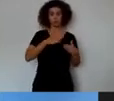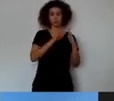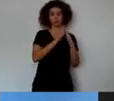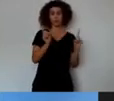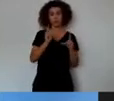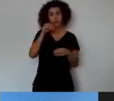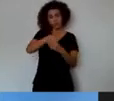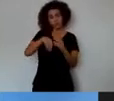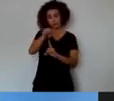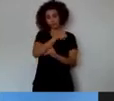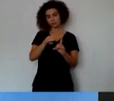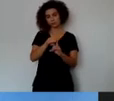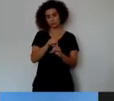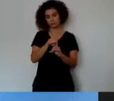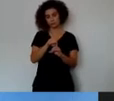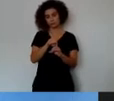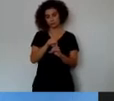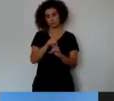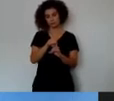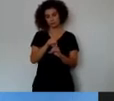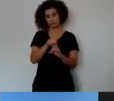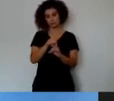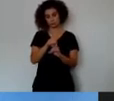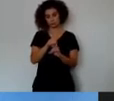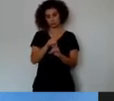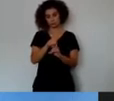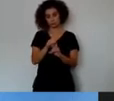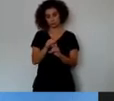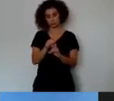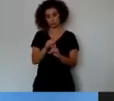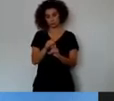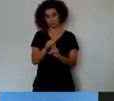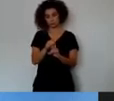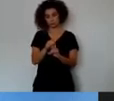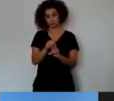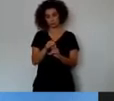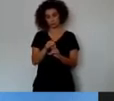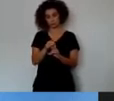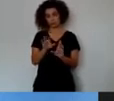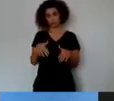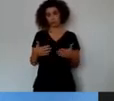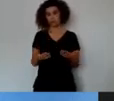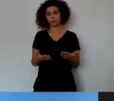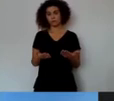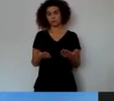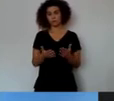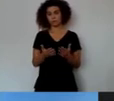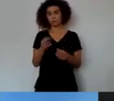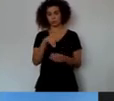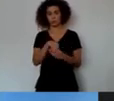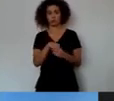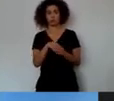dividida. Né? Então, diz respeito a você, mas respeito ao seu grupo também. Começar a, inclusive, conversar, né, dentro do grupo de